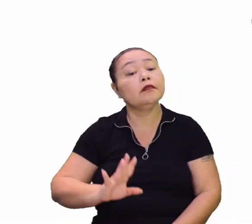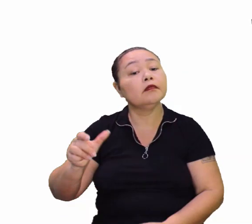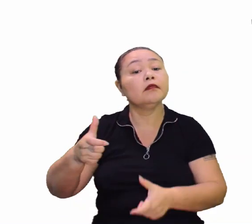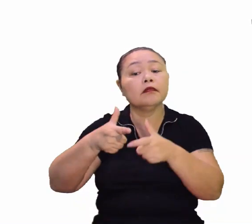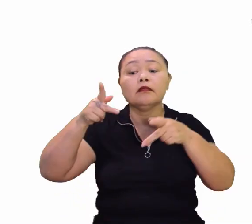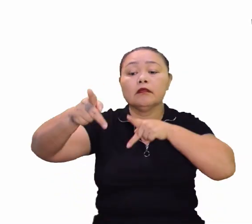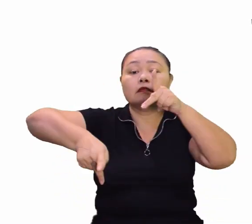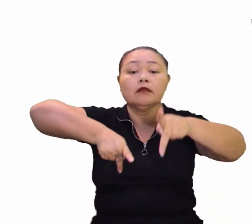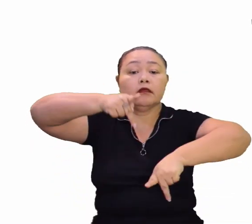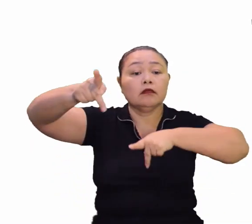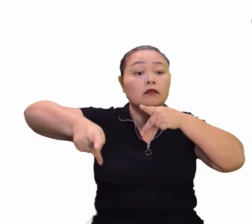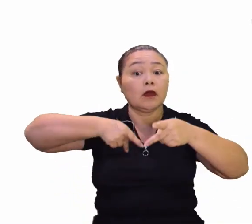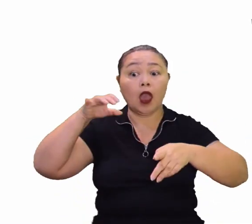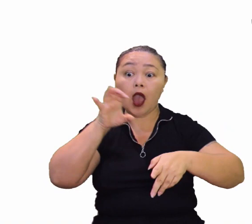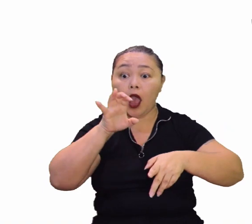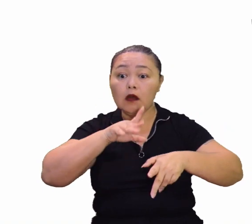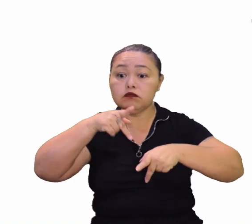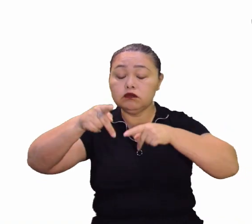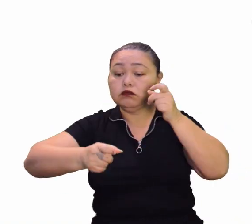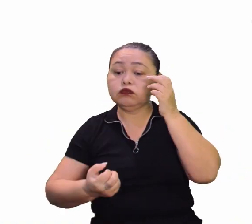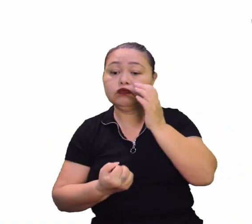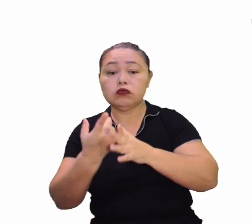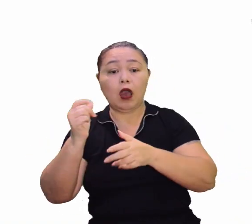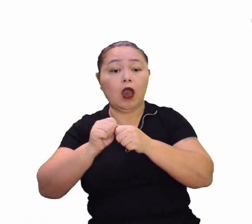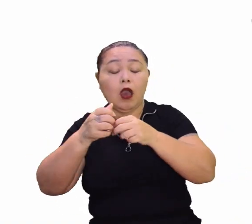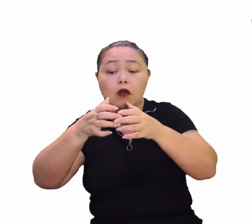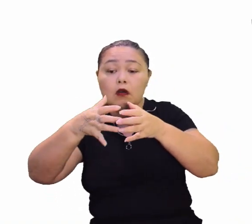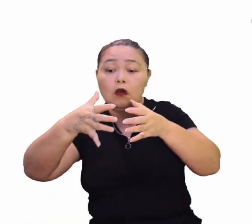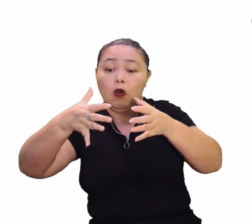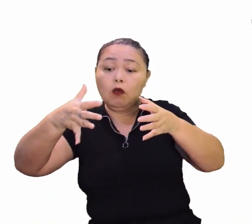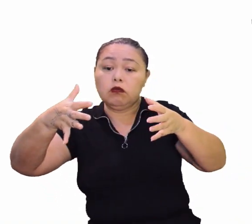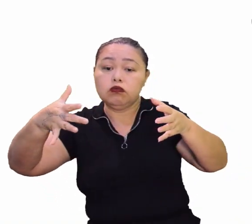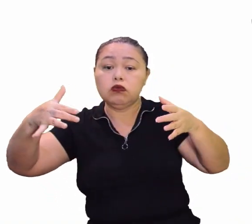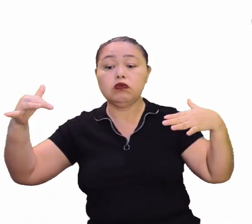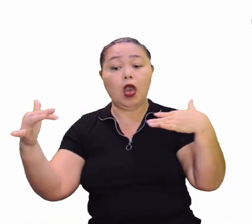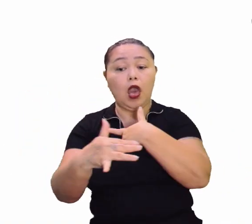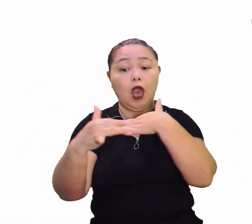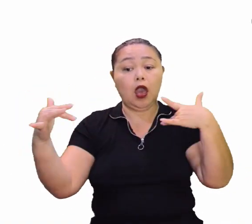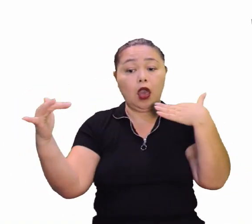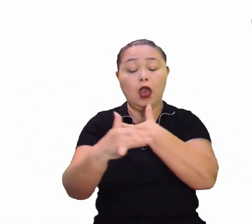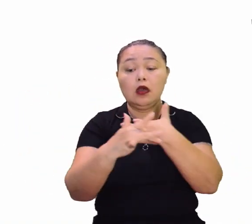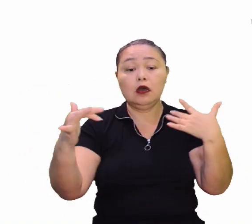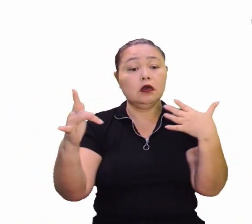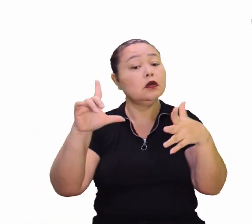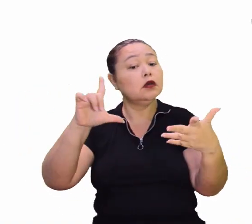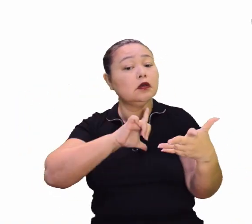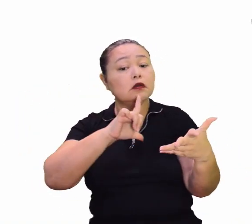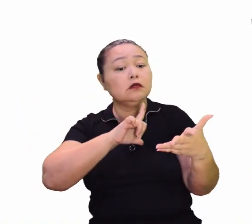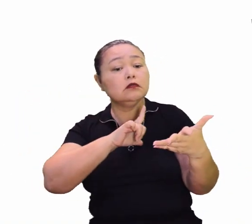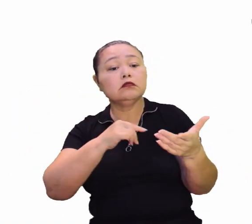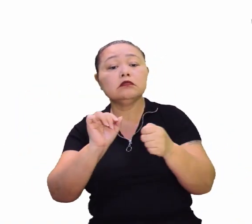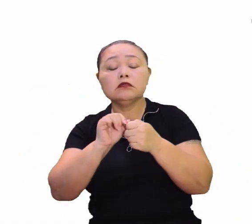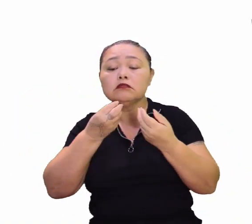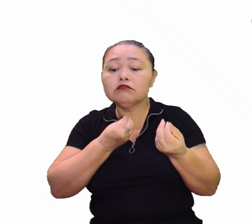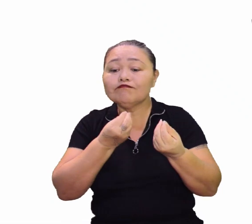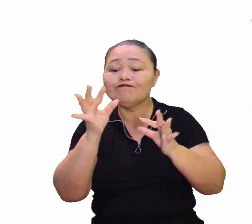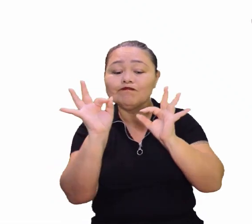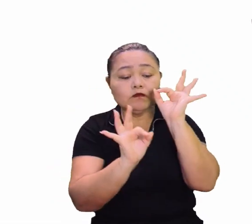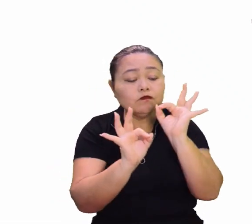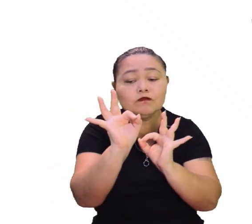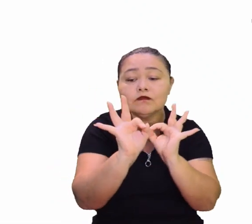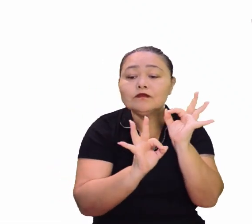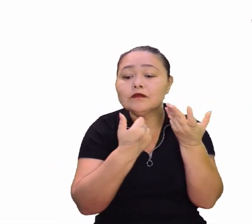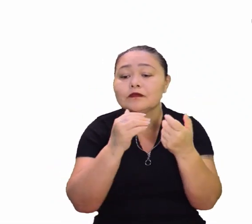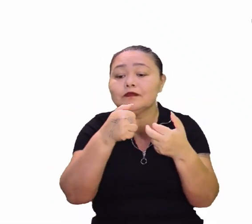Então, o crescimento populacional acelerado causou o inchaço dos grandes centros urbanos. Cuja ampliação da oferta de